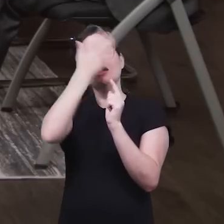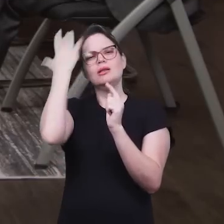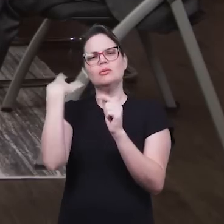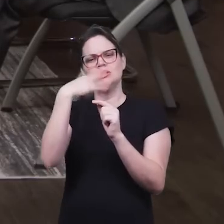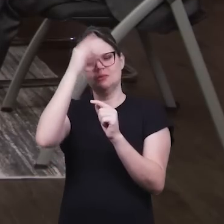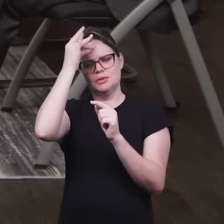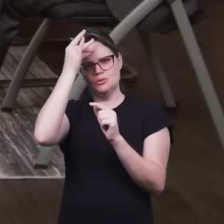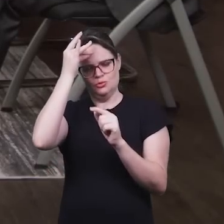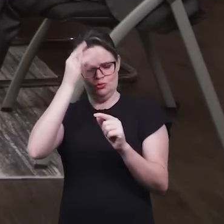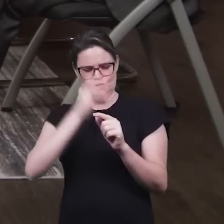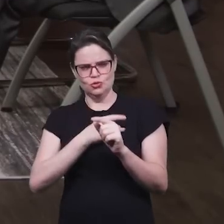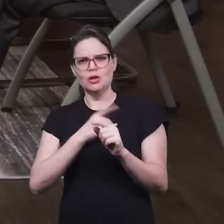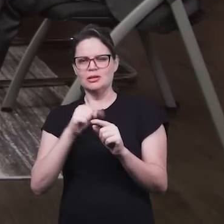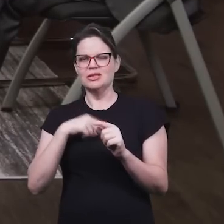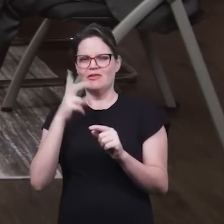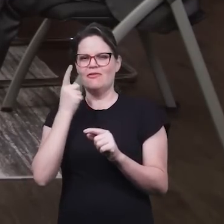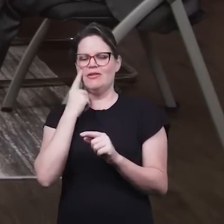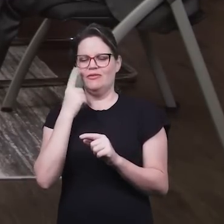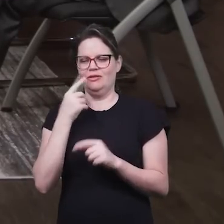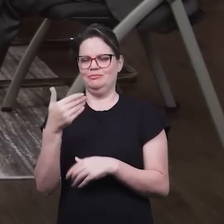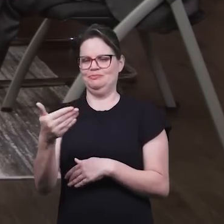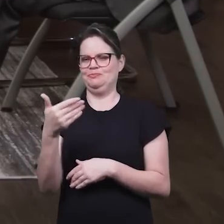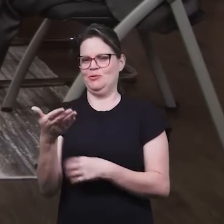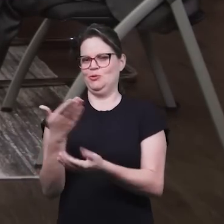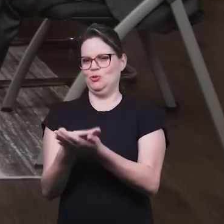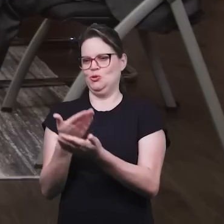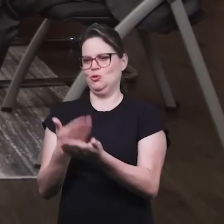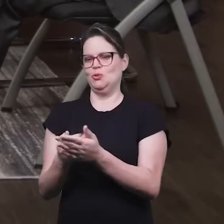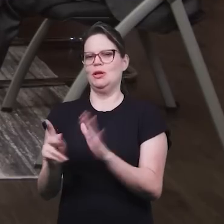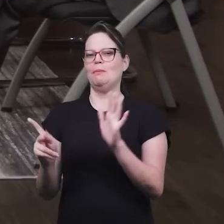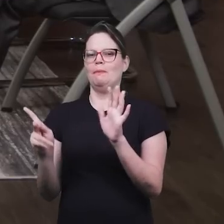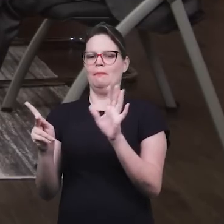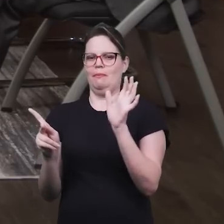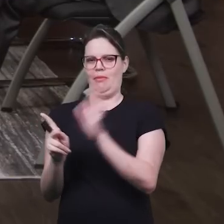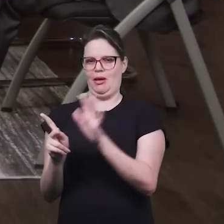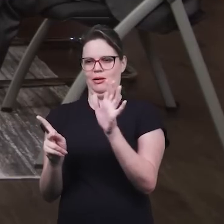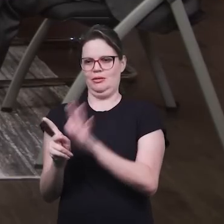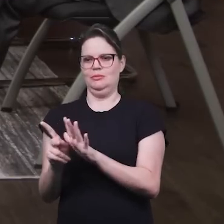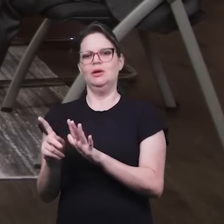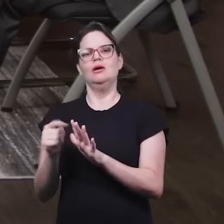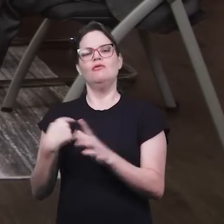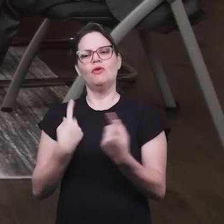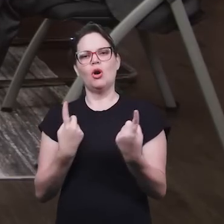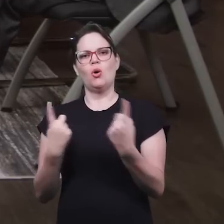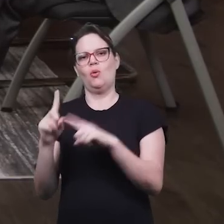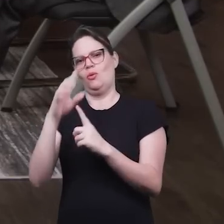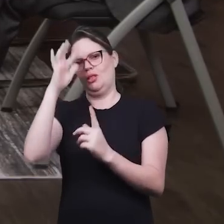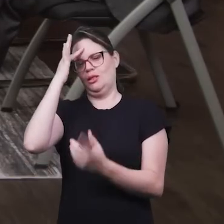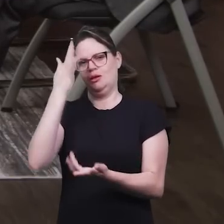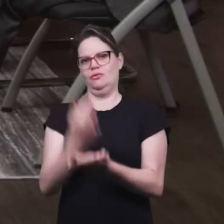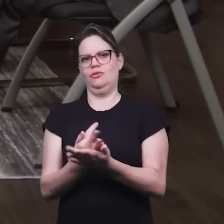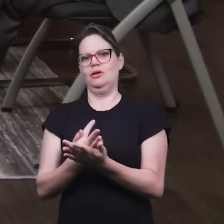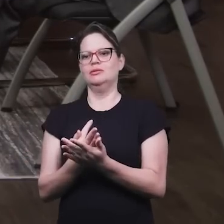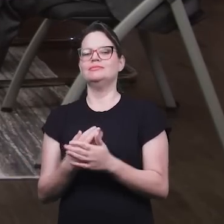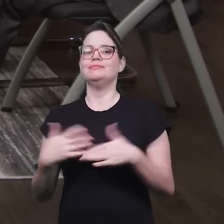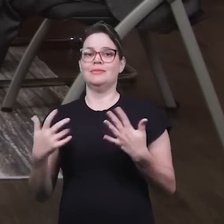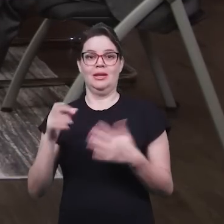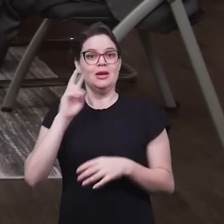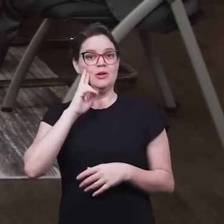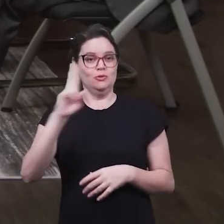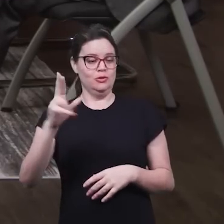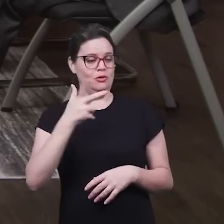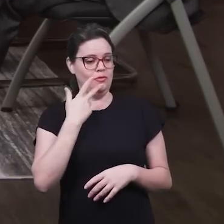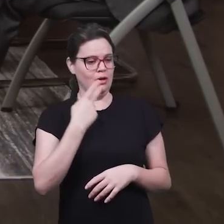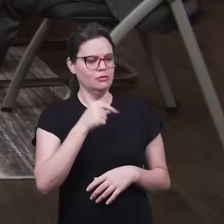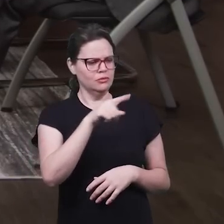Governando Pérgamo. Terceira carta. E a perseguição foi a fé. Então, diz assim, a minha fiel